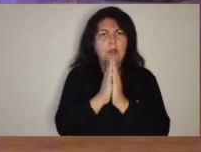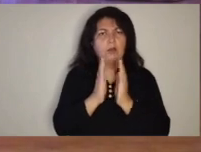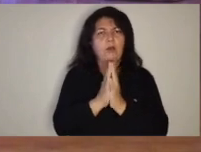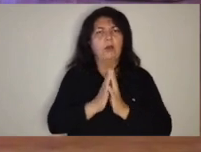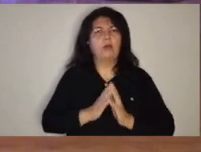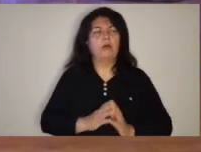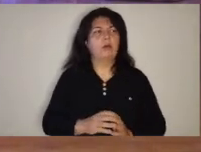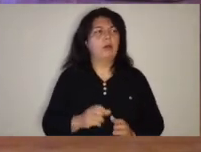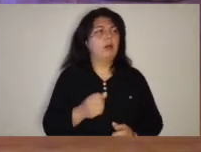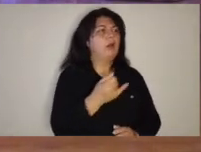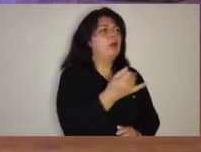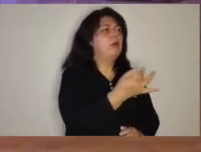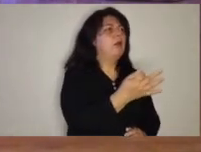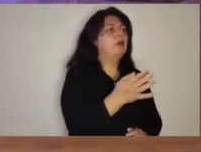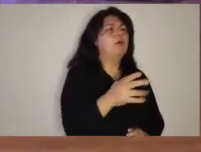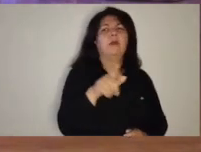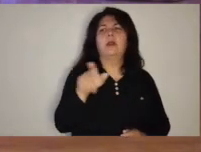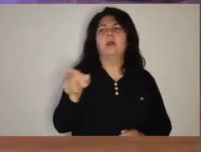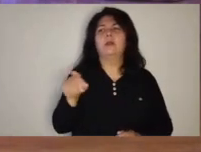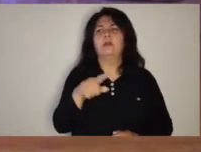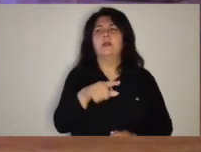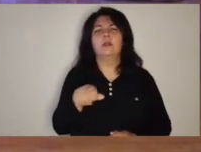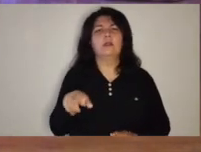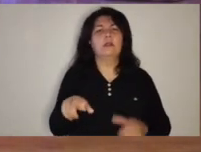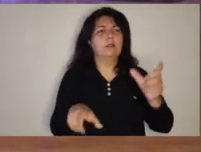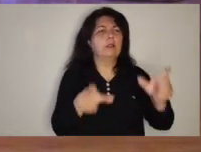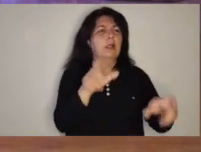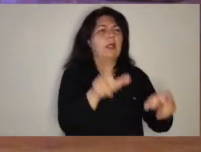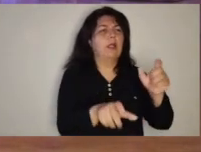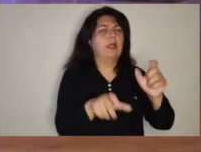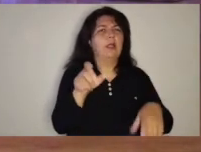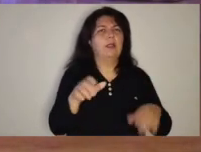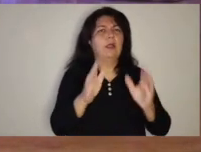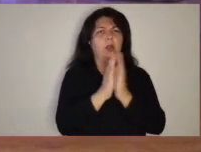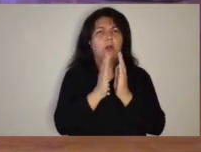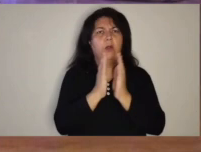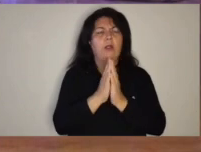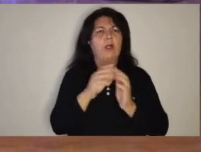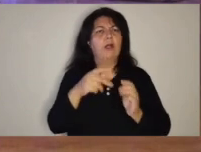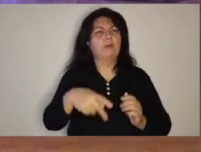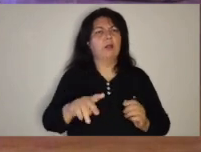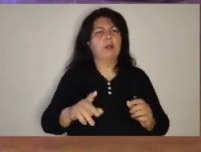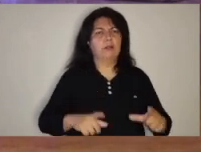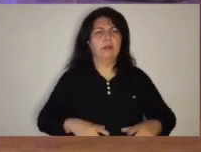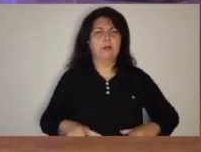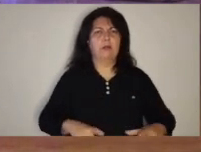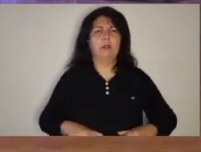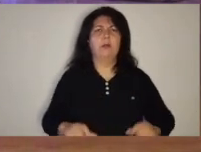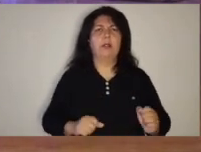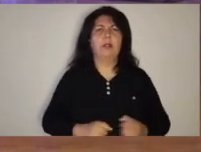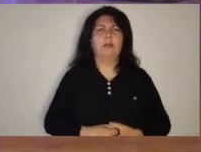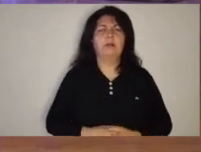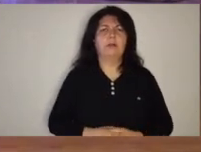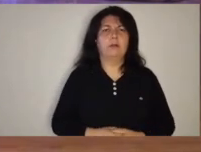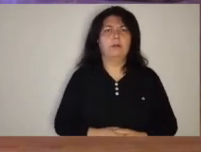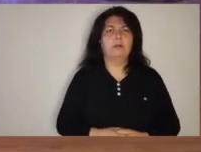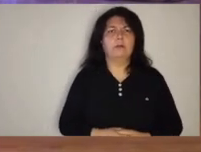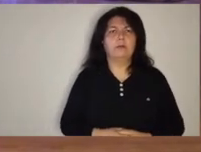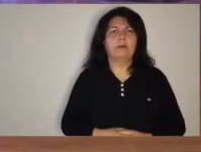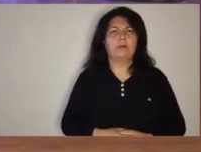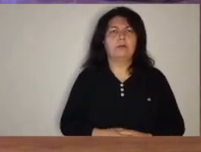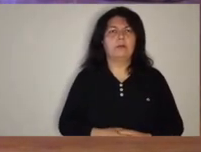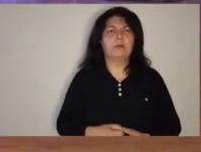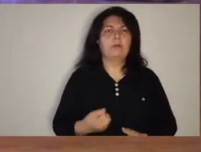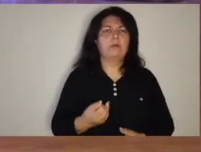Eu orei. Quantos aqui oraram pelo trabalho que tem hoje? Né, Cíntia?